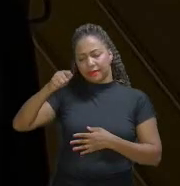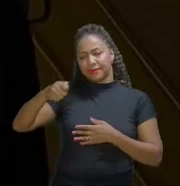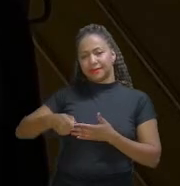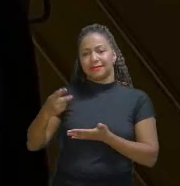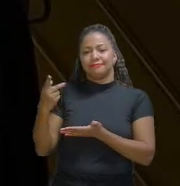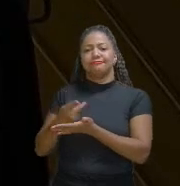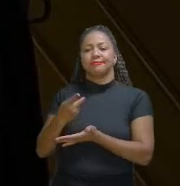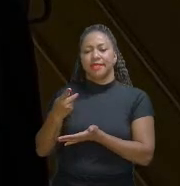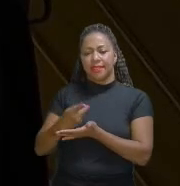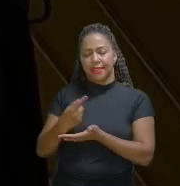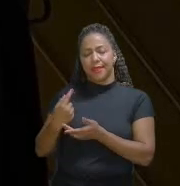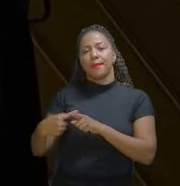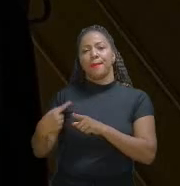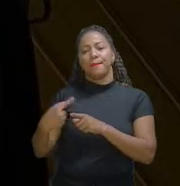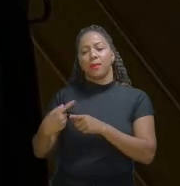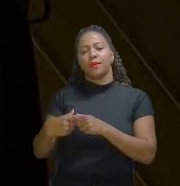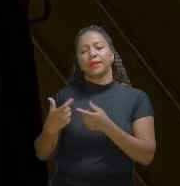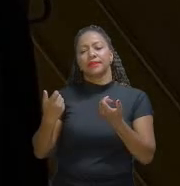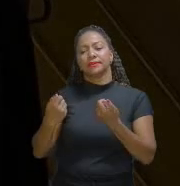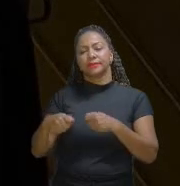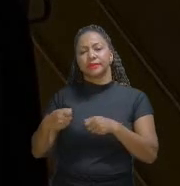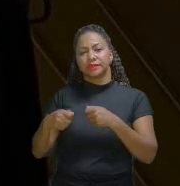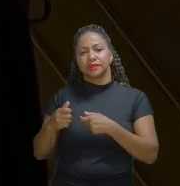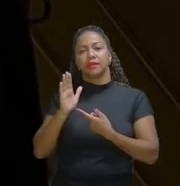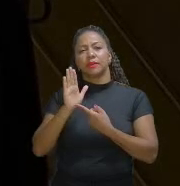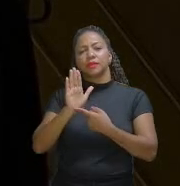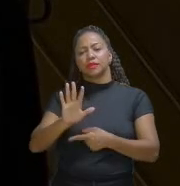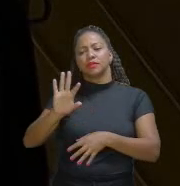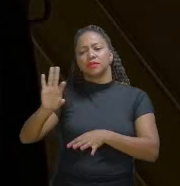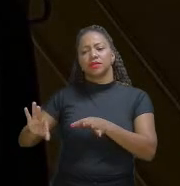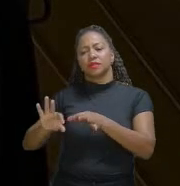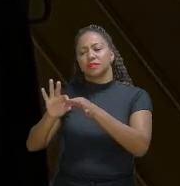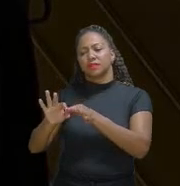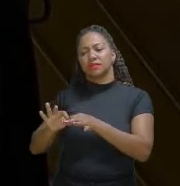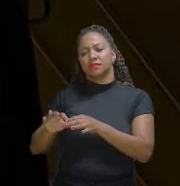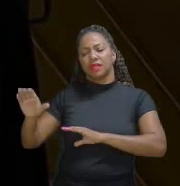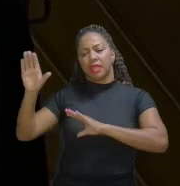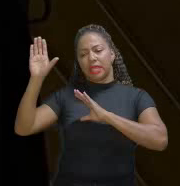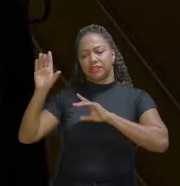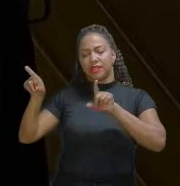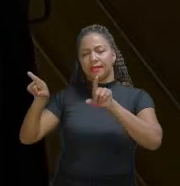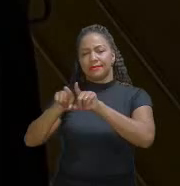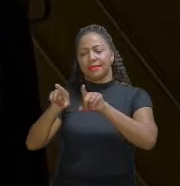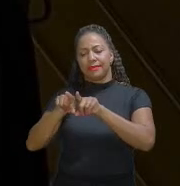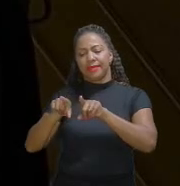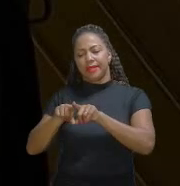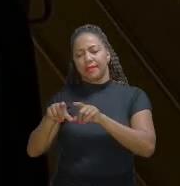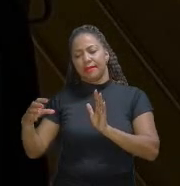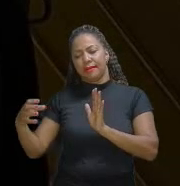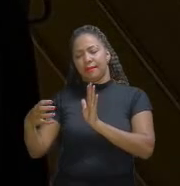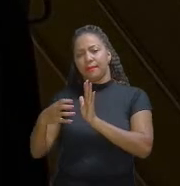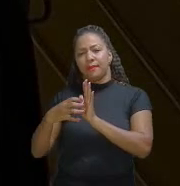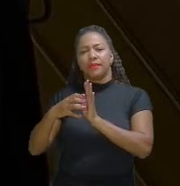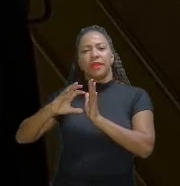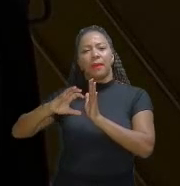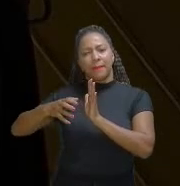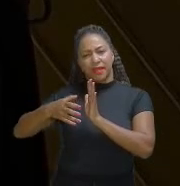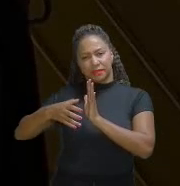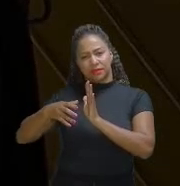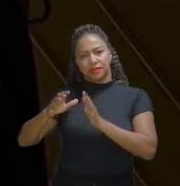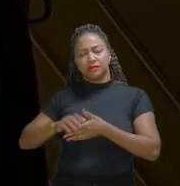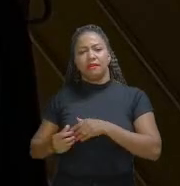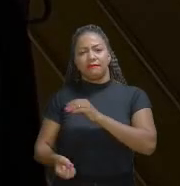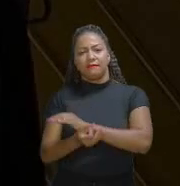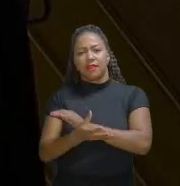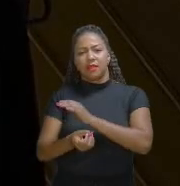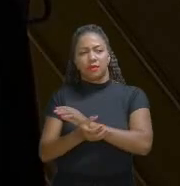erro ao afirmar ser necessária a demonstração de conluio entre a candidata e o partido para configurar a fraude à cota de